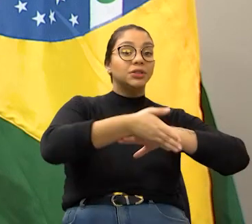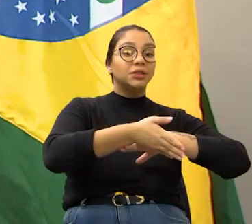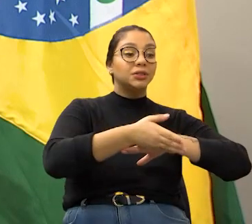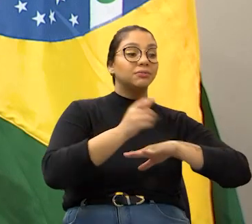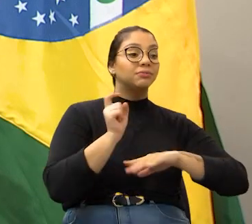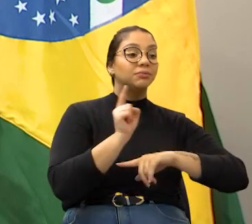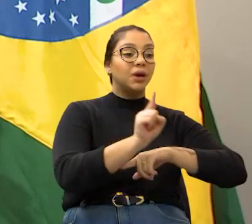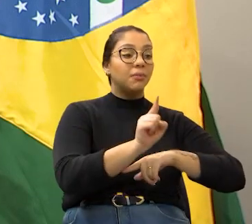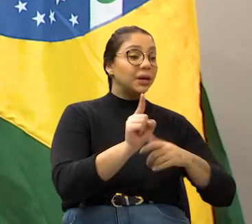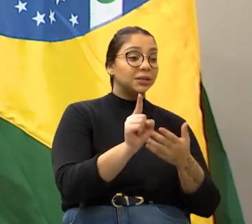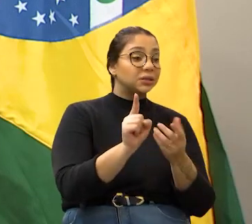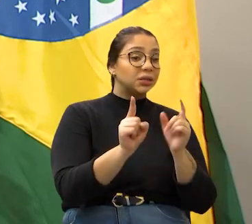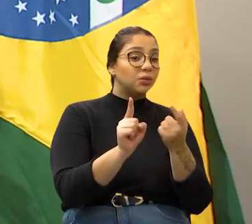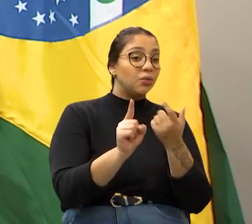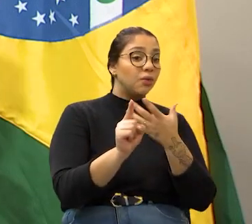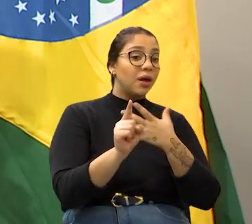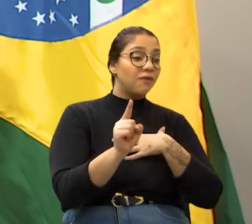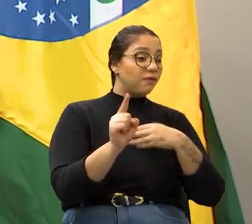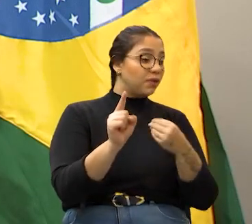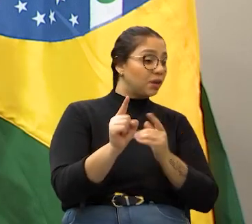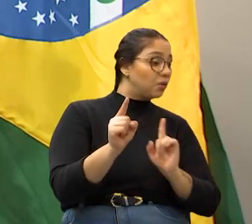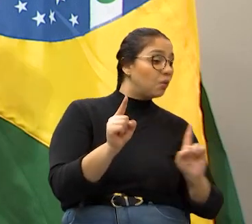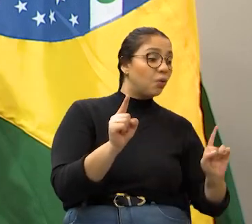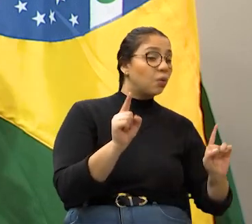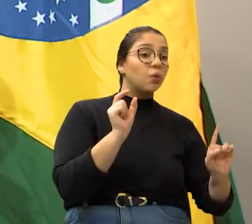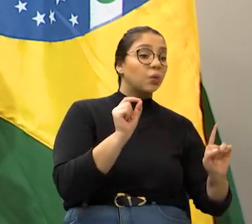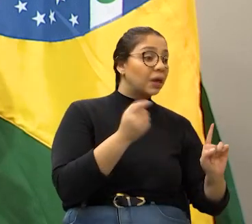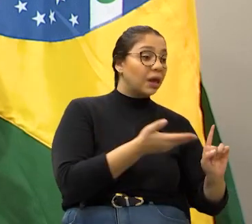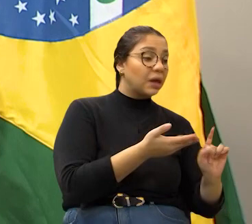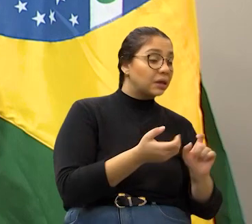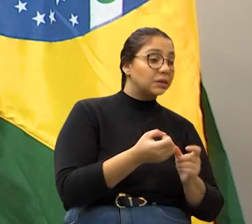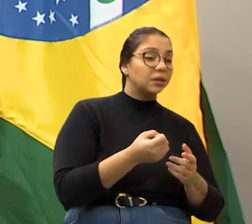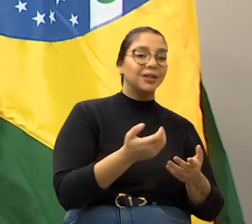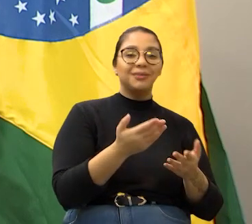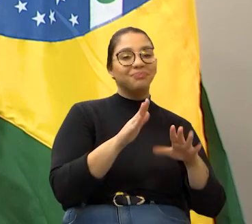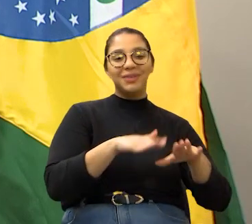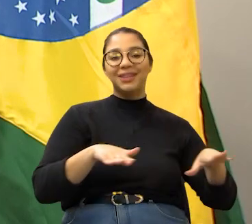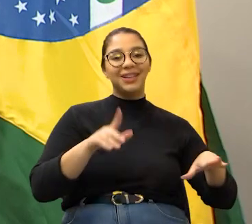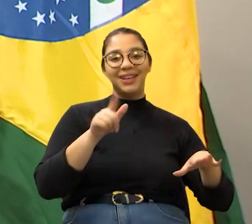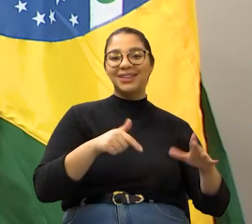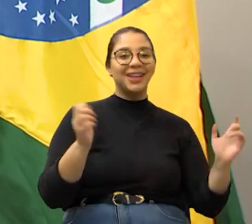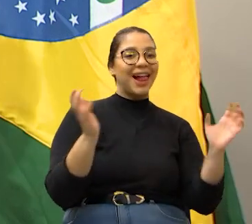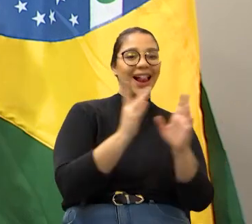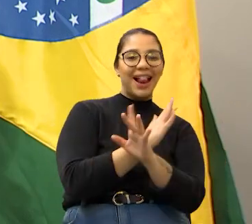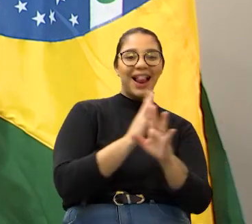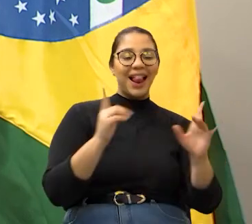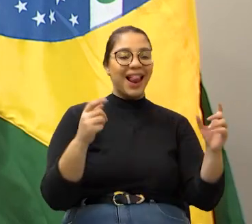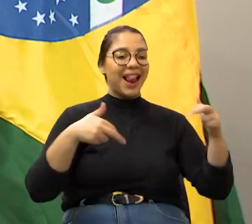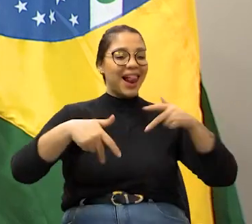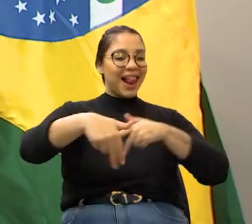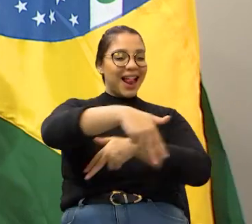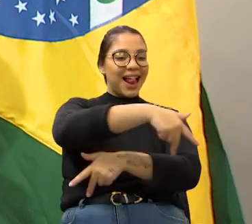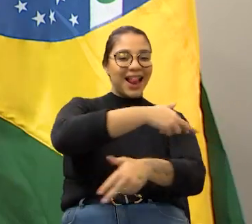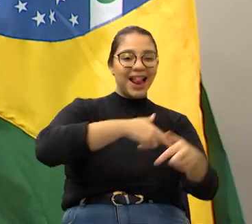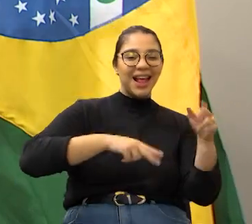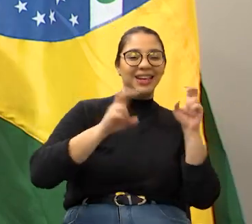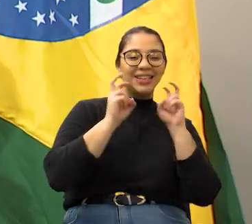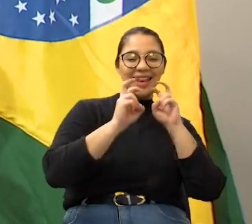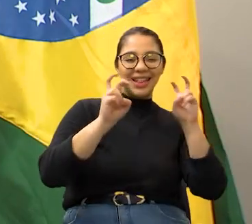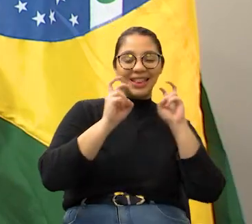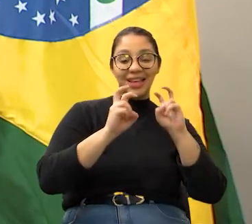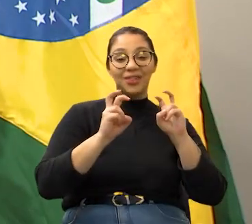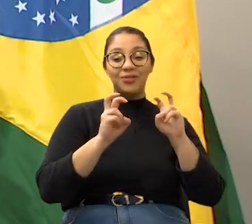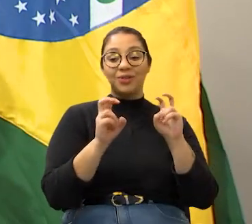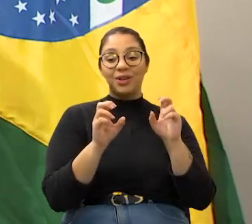encontros e reuniões, de não deixar onde que eu deixo, com quem que eu deixo essas crianças, né? E criança é criança, né? Ficar correndo,